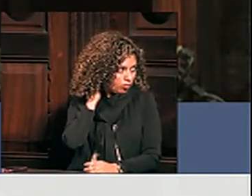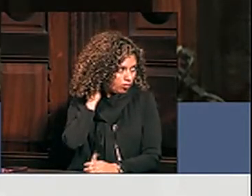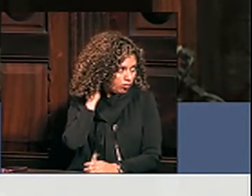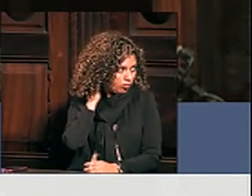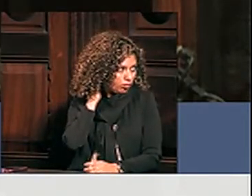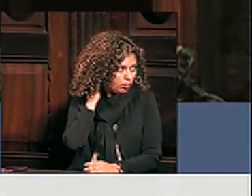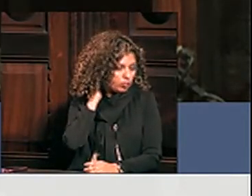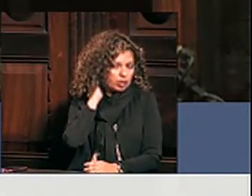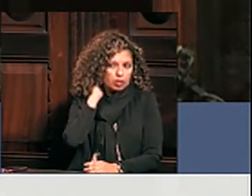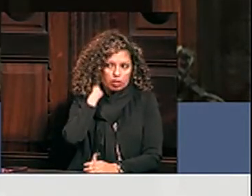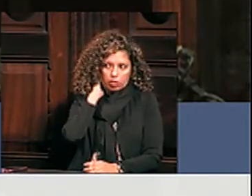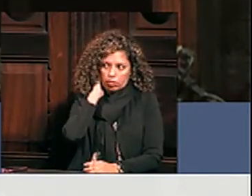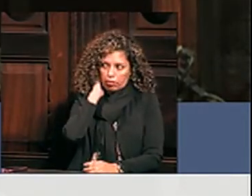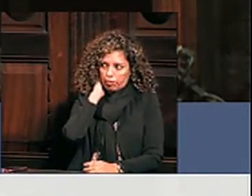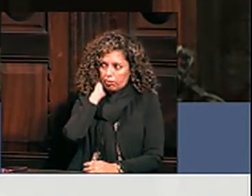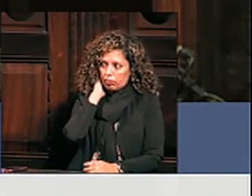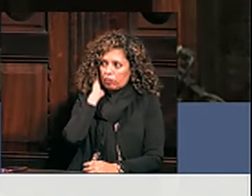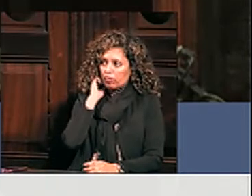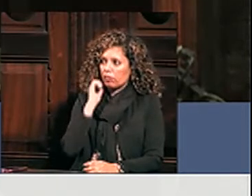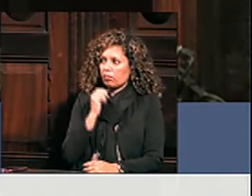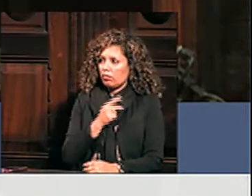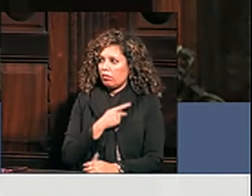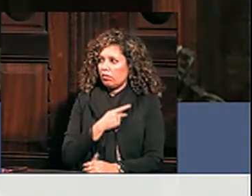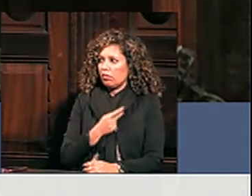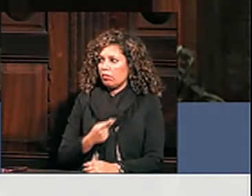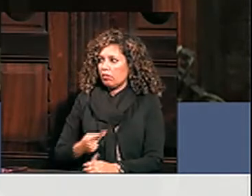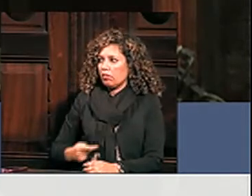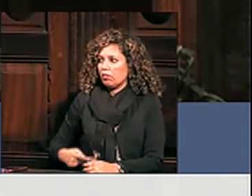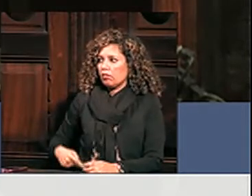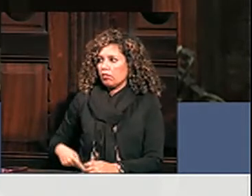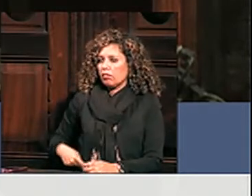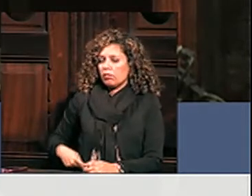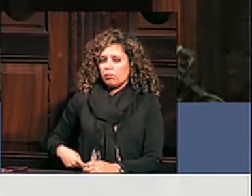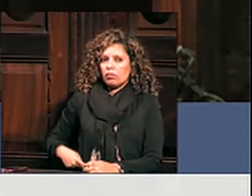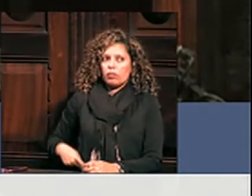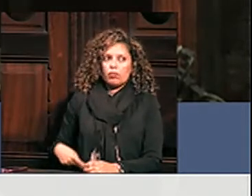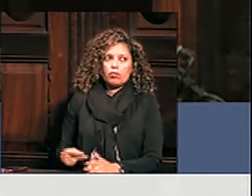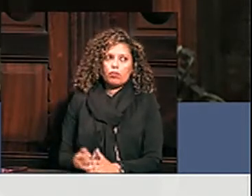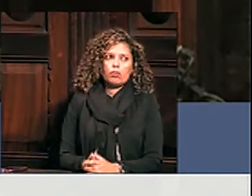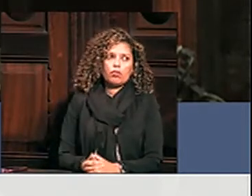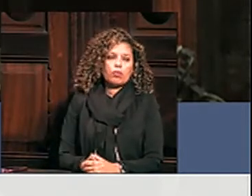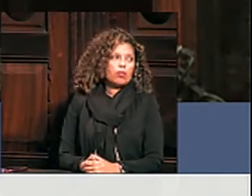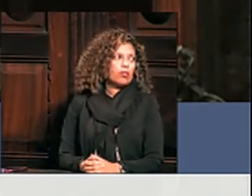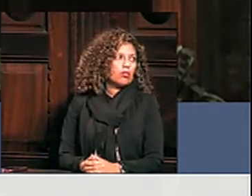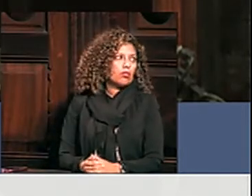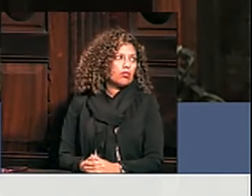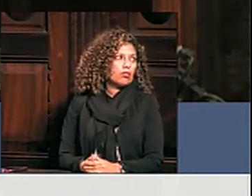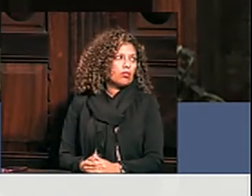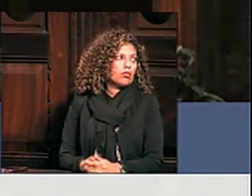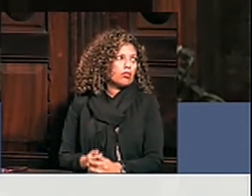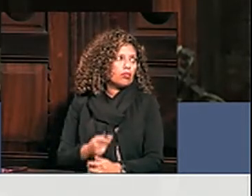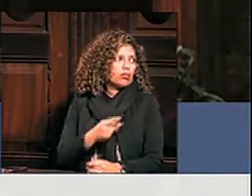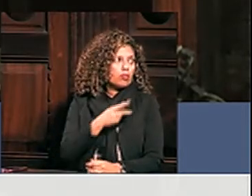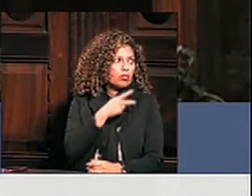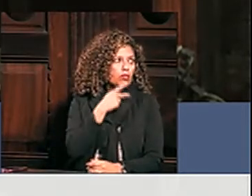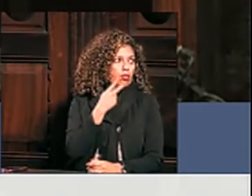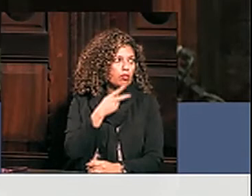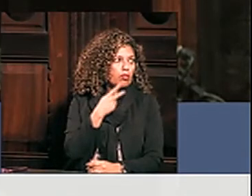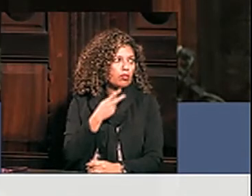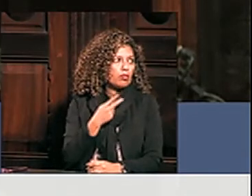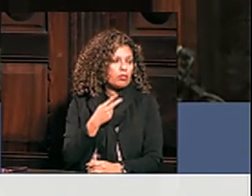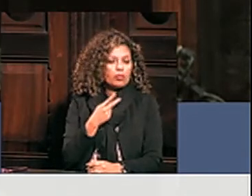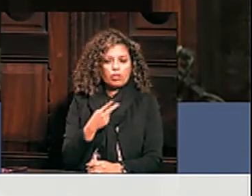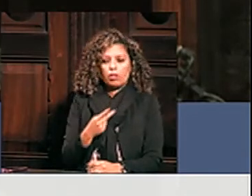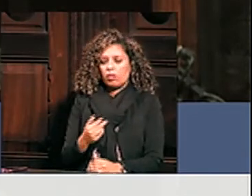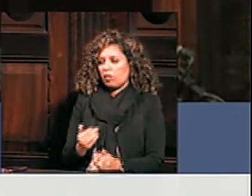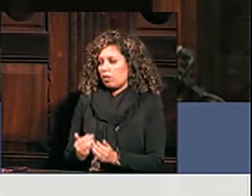Presidência, dado o plenário esvaziado e superadas as